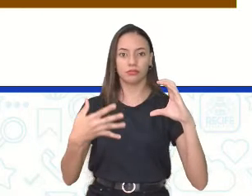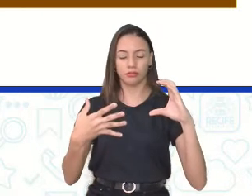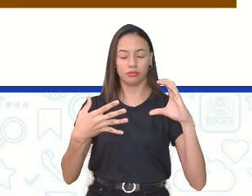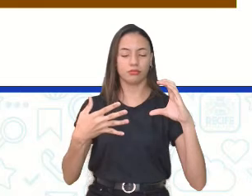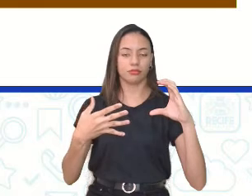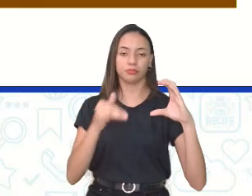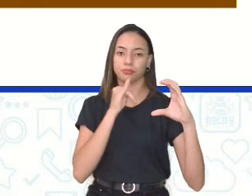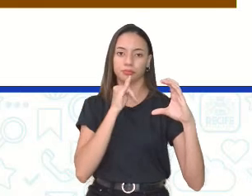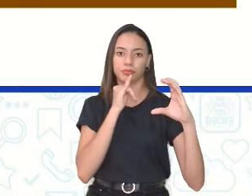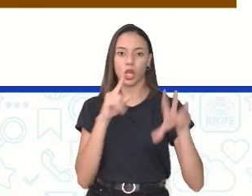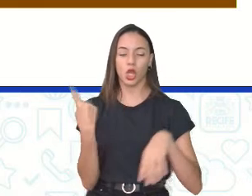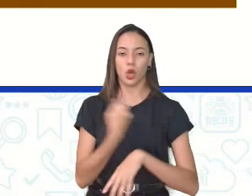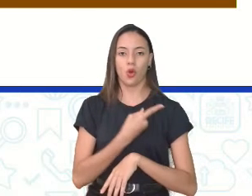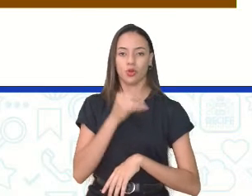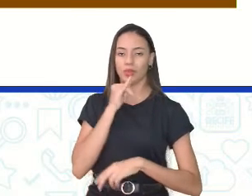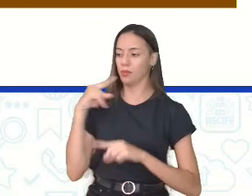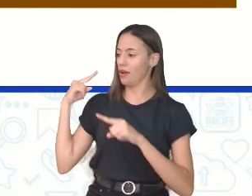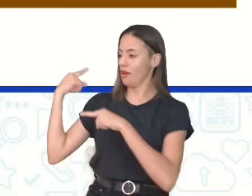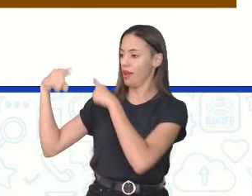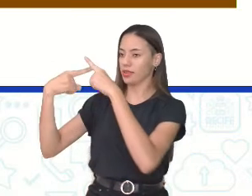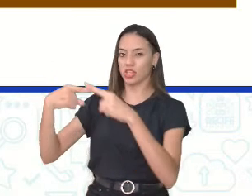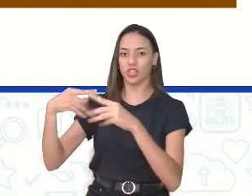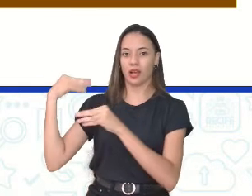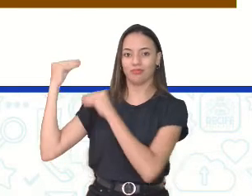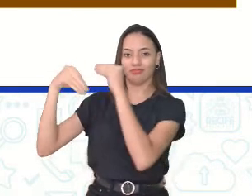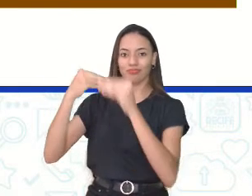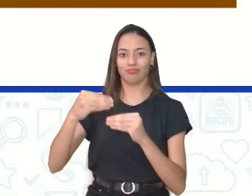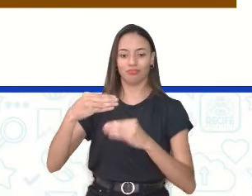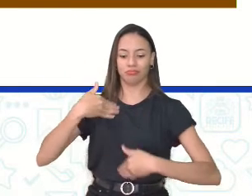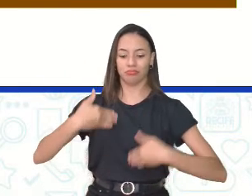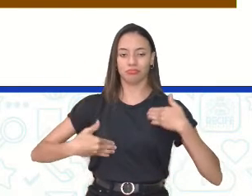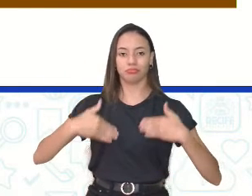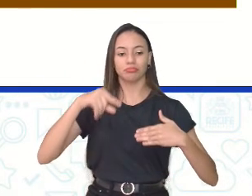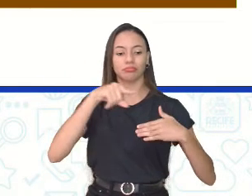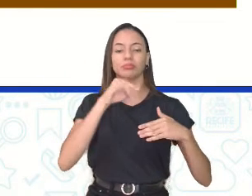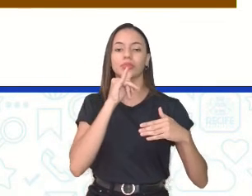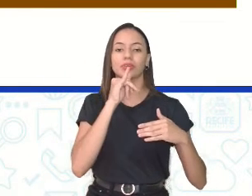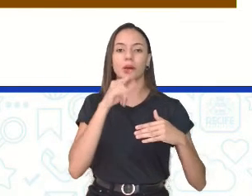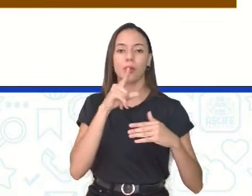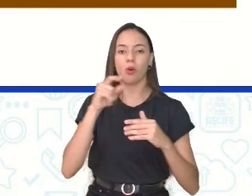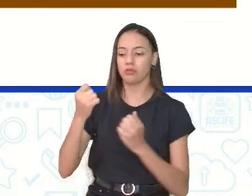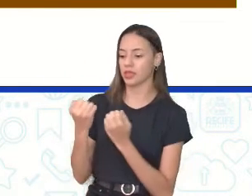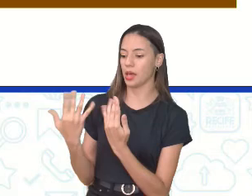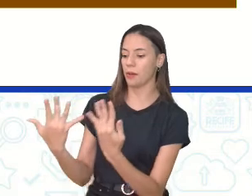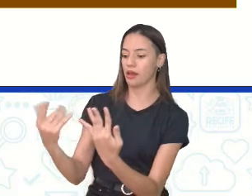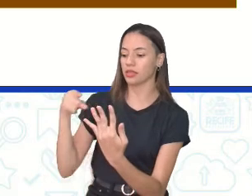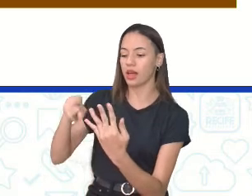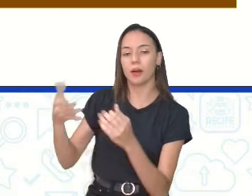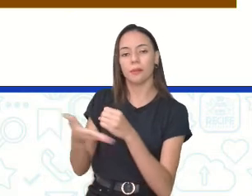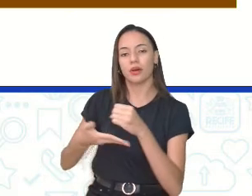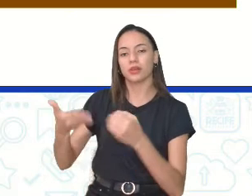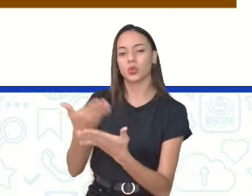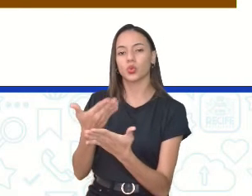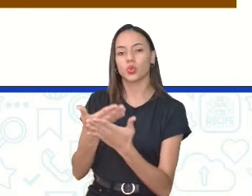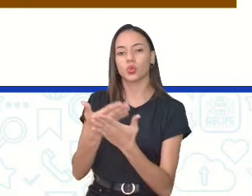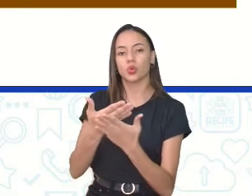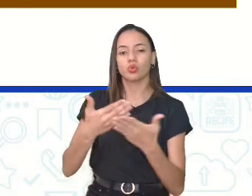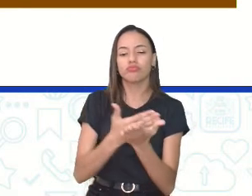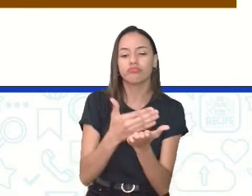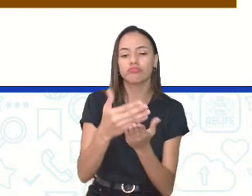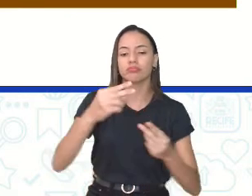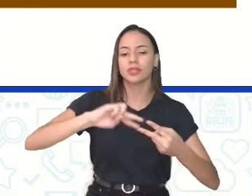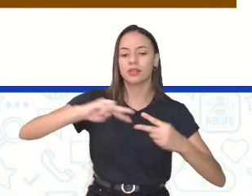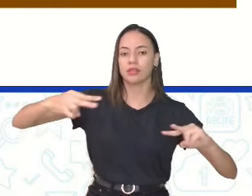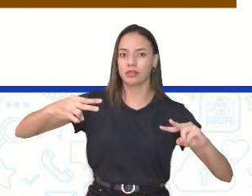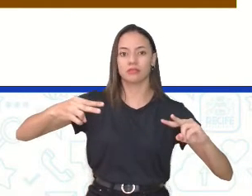seja, a gente herda essas características, né? Nestas plantas se tornaram a base dos estudos em genética. Então, foi isso que Mendel trouxe